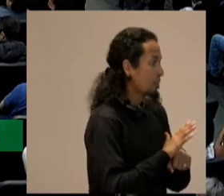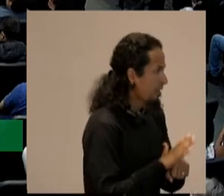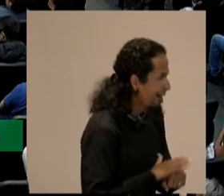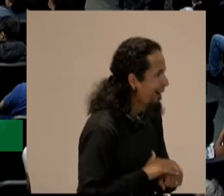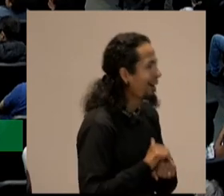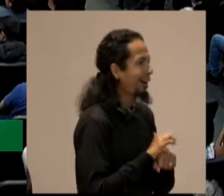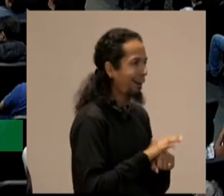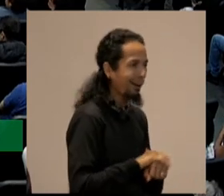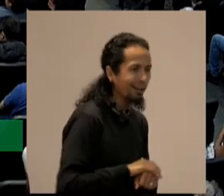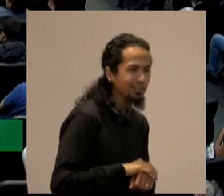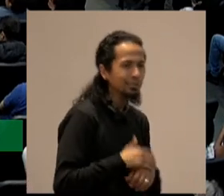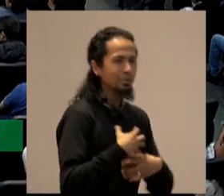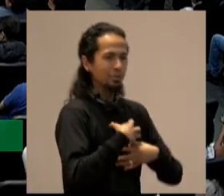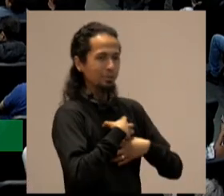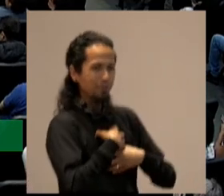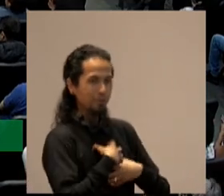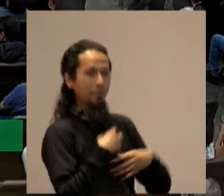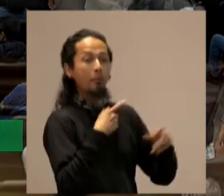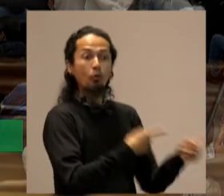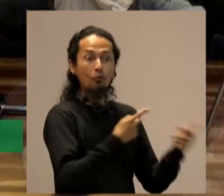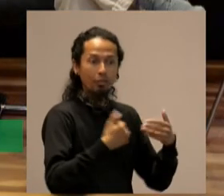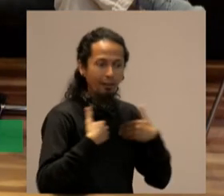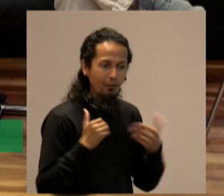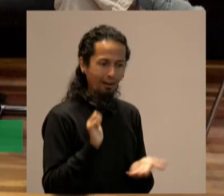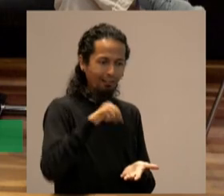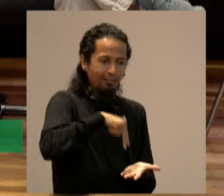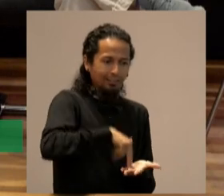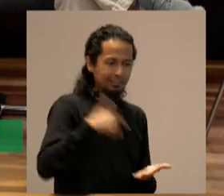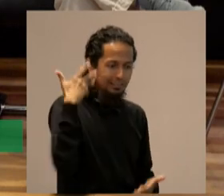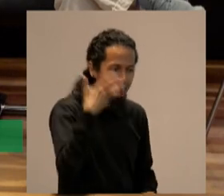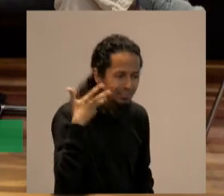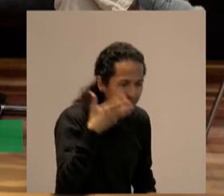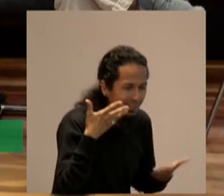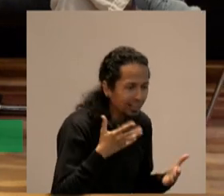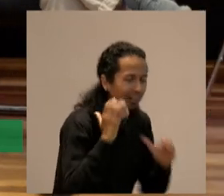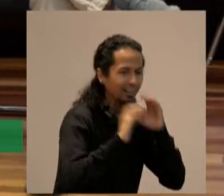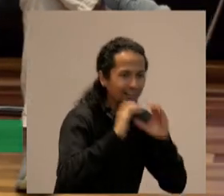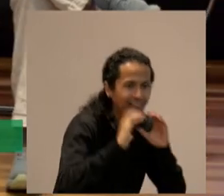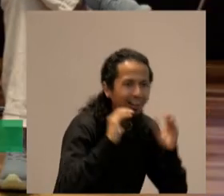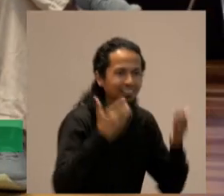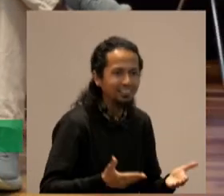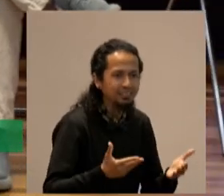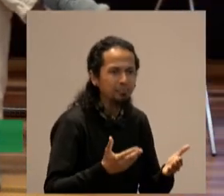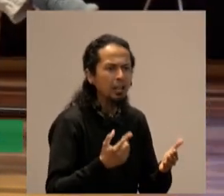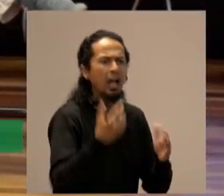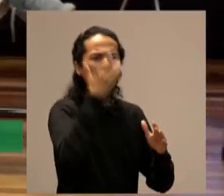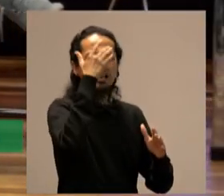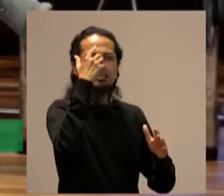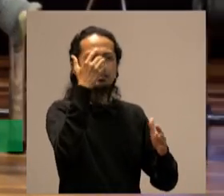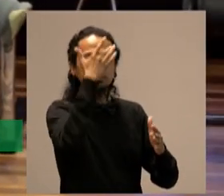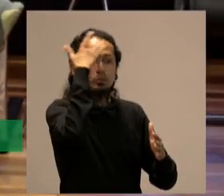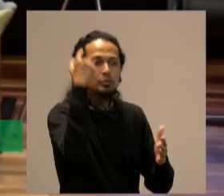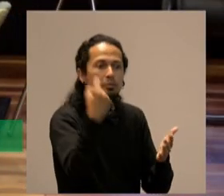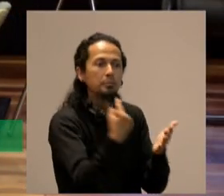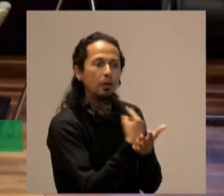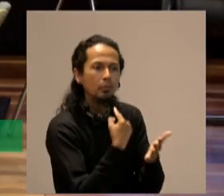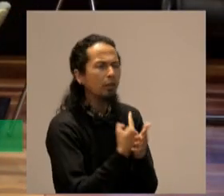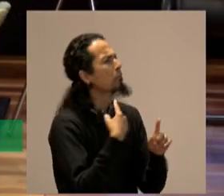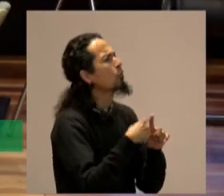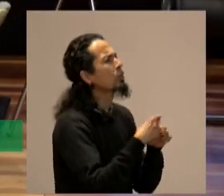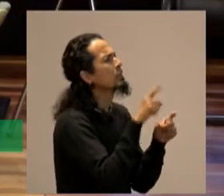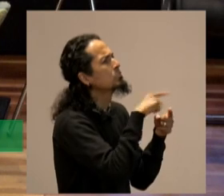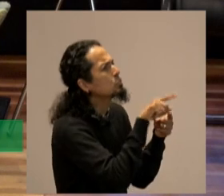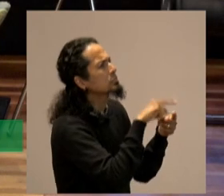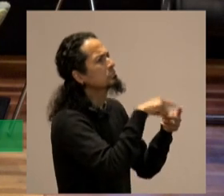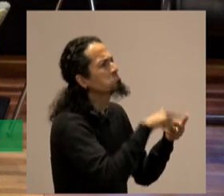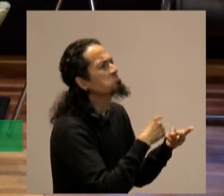muito especial para mim, esse convite. E, indagada sobre a escolha das músicas, eu quero dizer para vocês que a